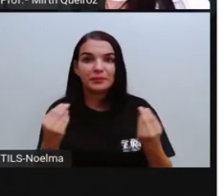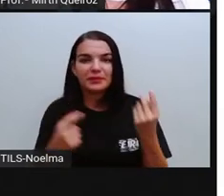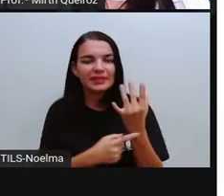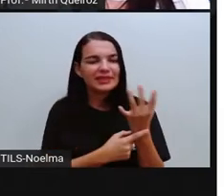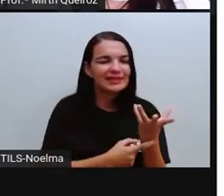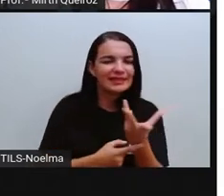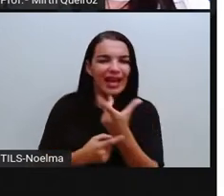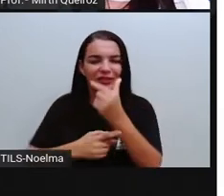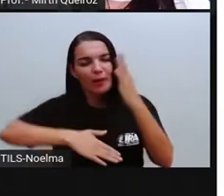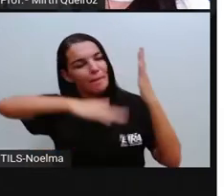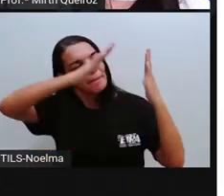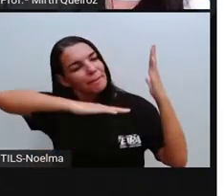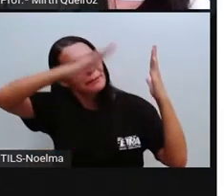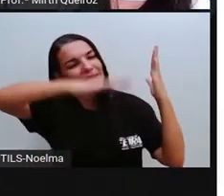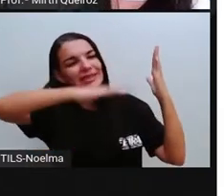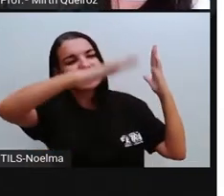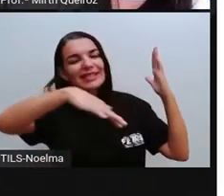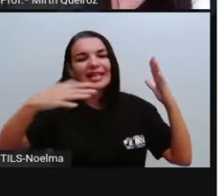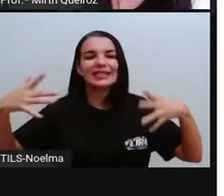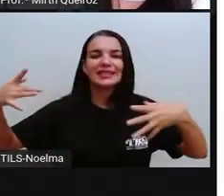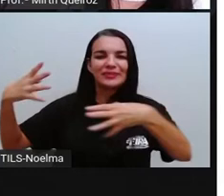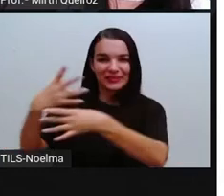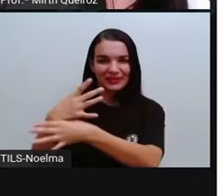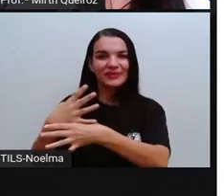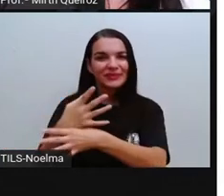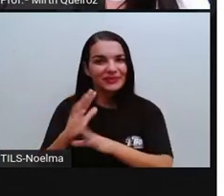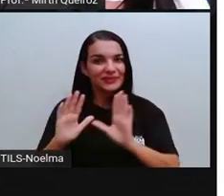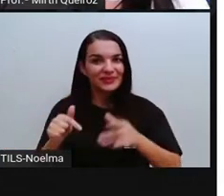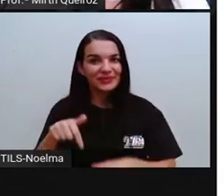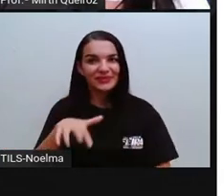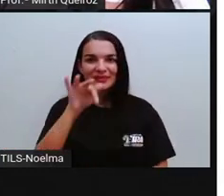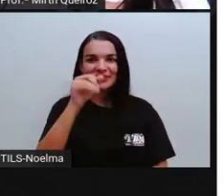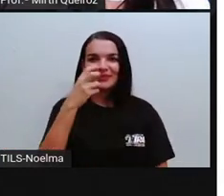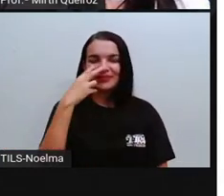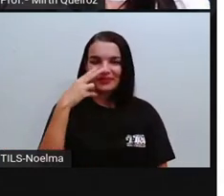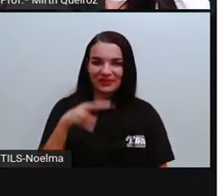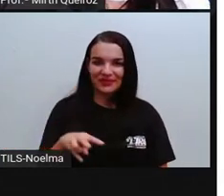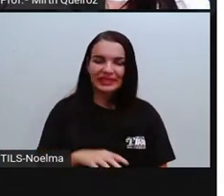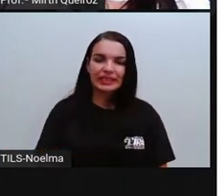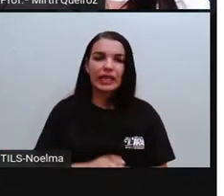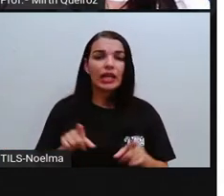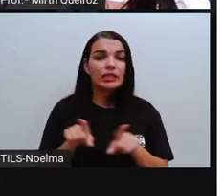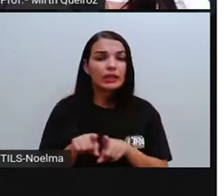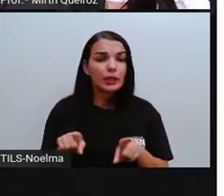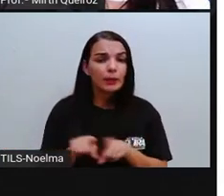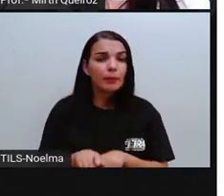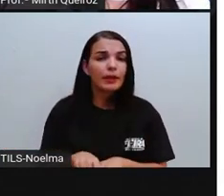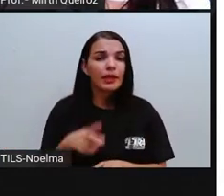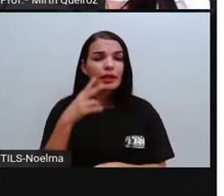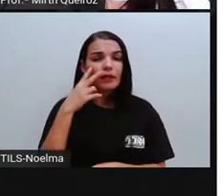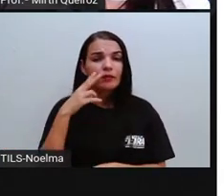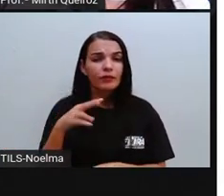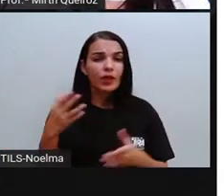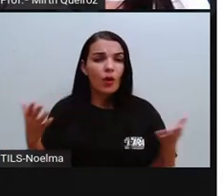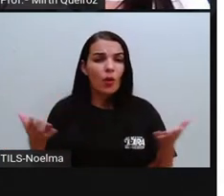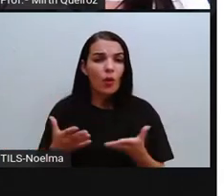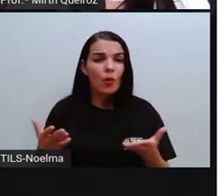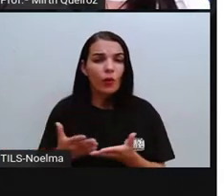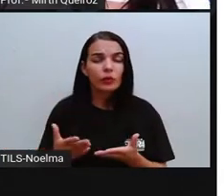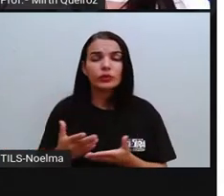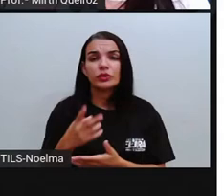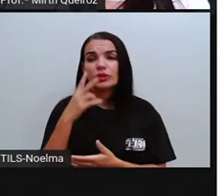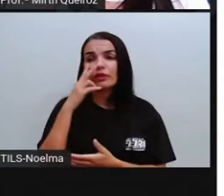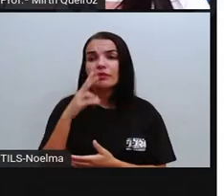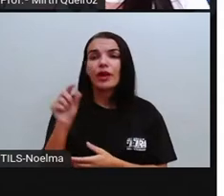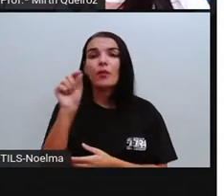de artes aí espalhadas pela cidade de Feira de Santana. Assim como também, hoje a gente já